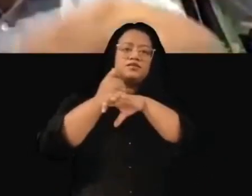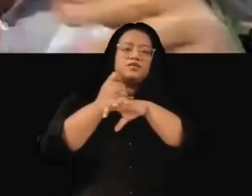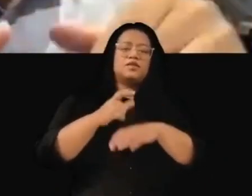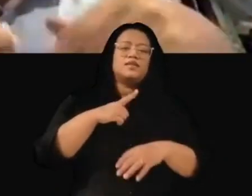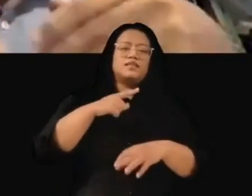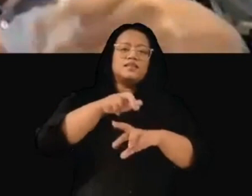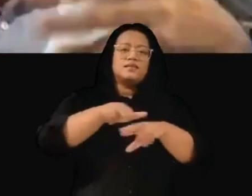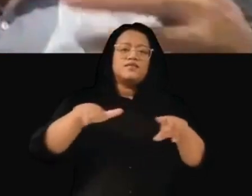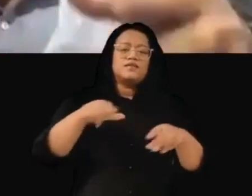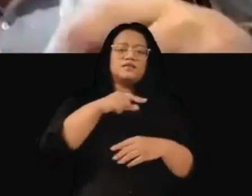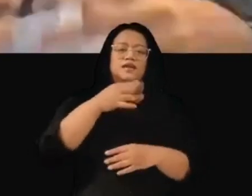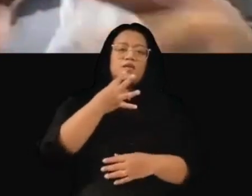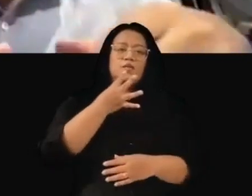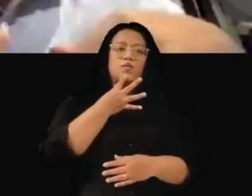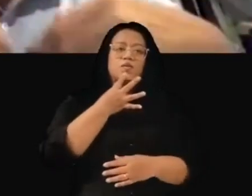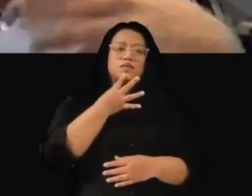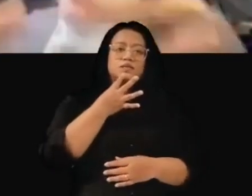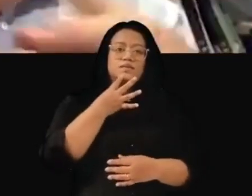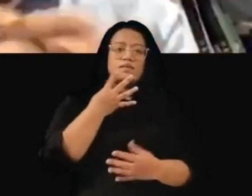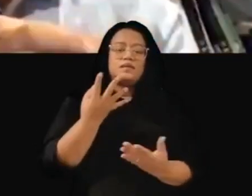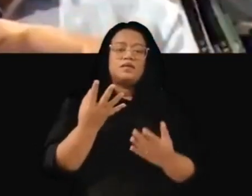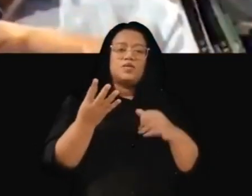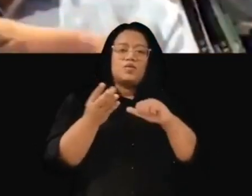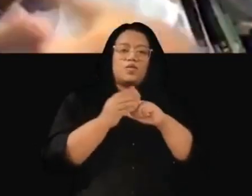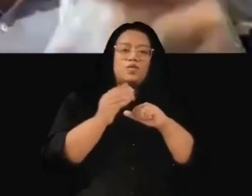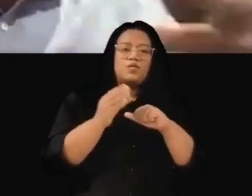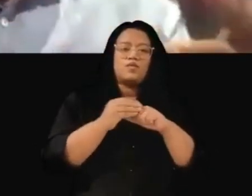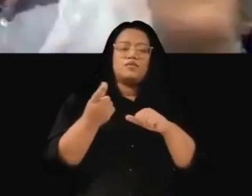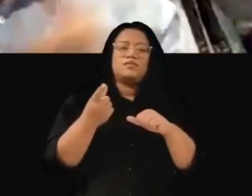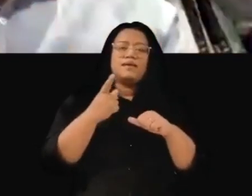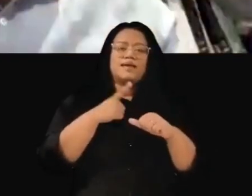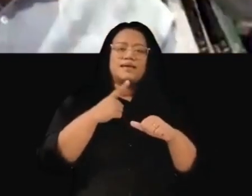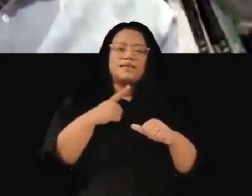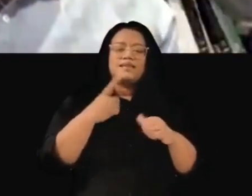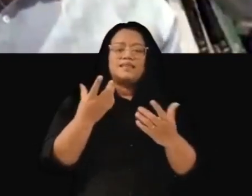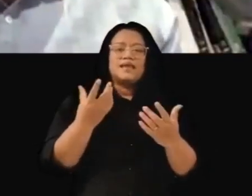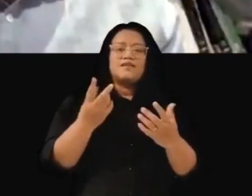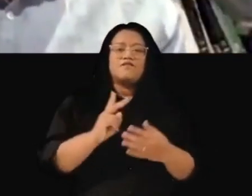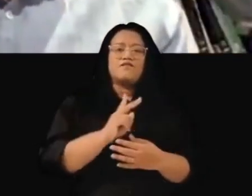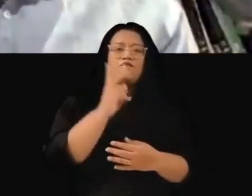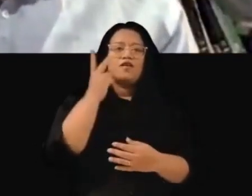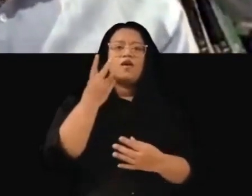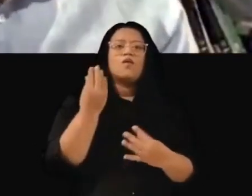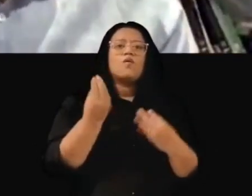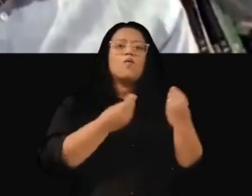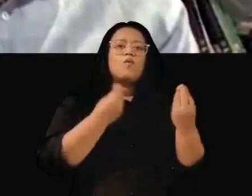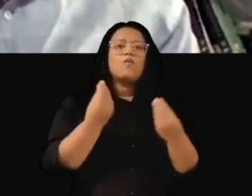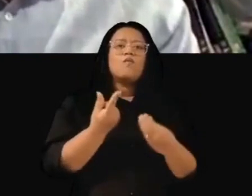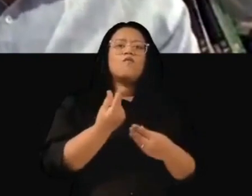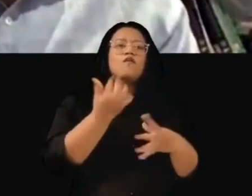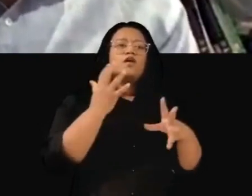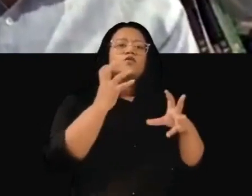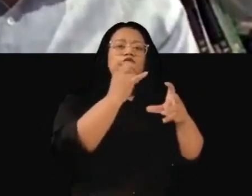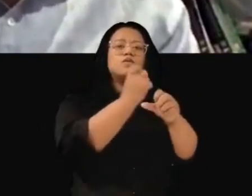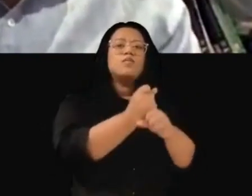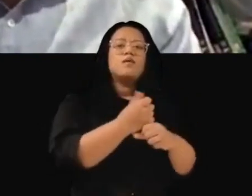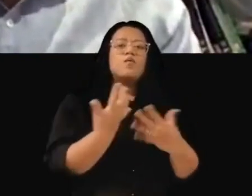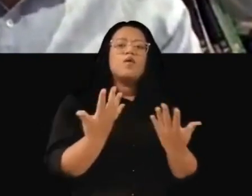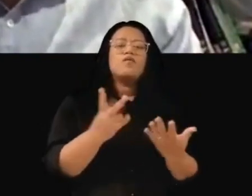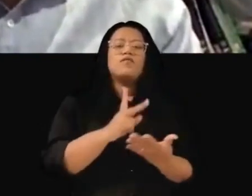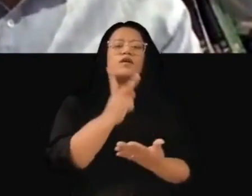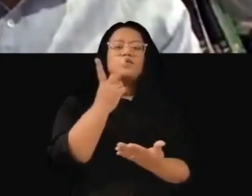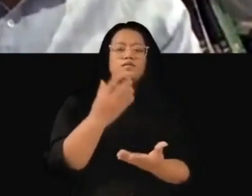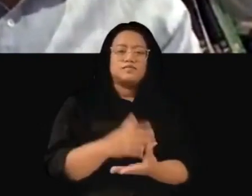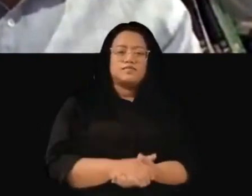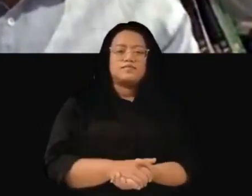são conhecimentos, né, que estão aí amplamente difundidos e que é difícil valorar. Quanto vale esse conhecimento, né? Essa é uma questão